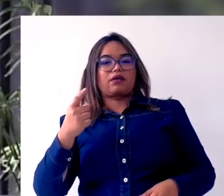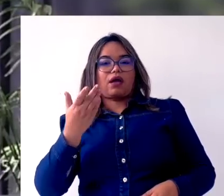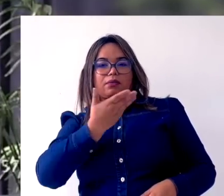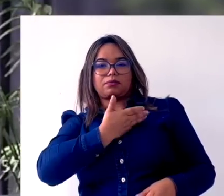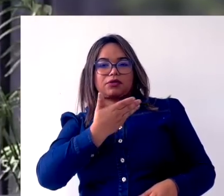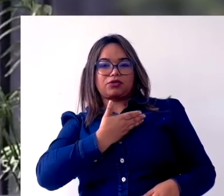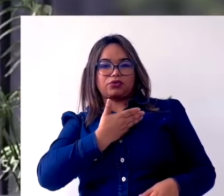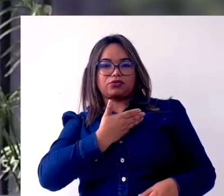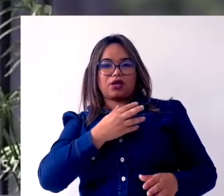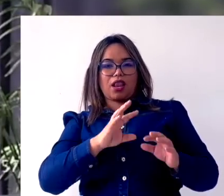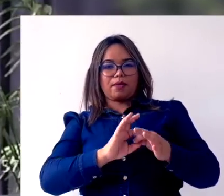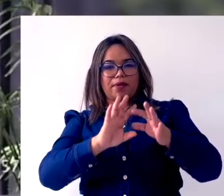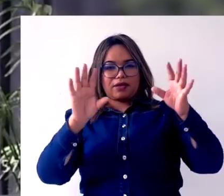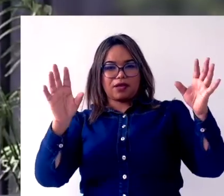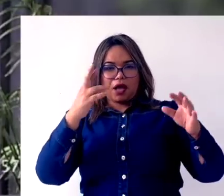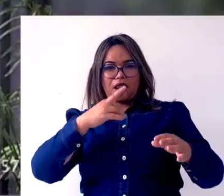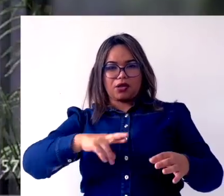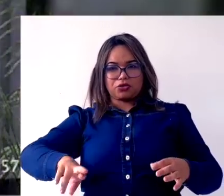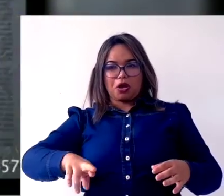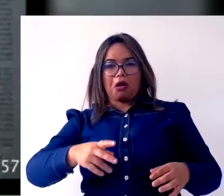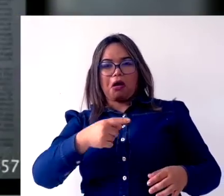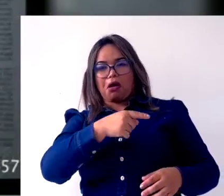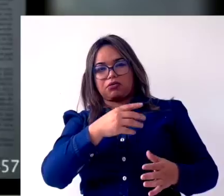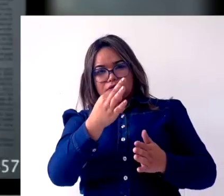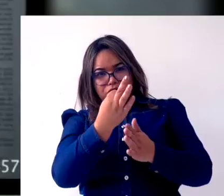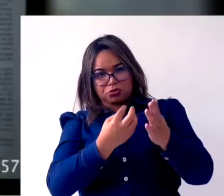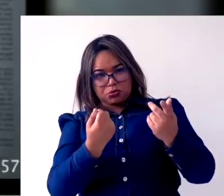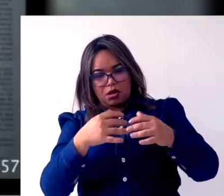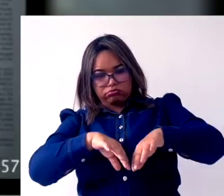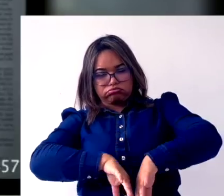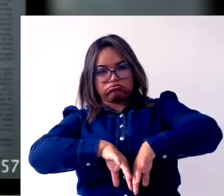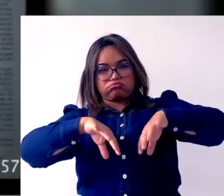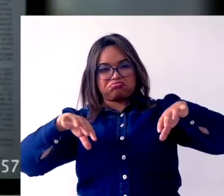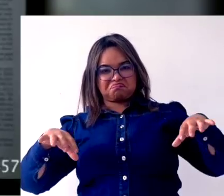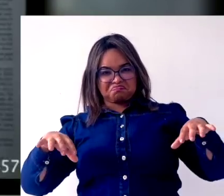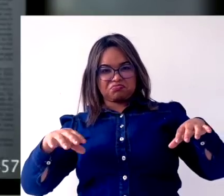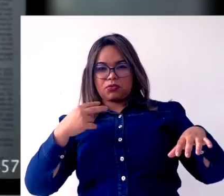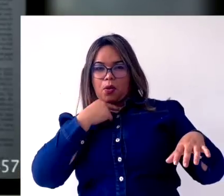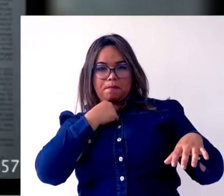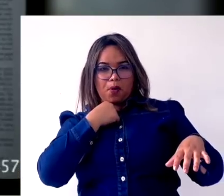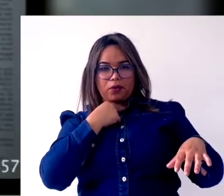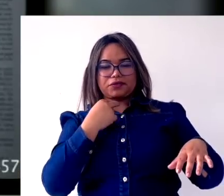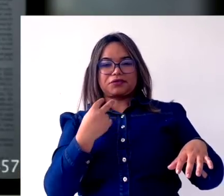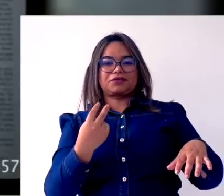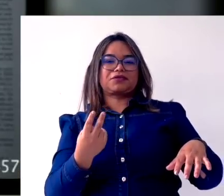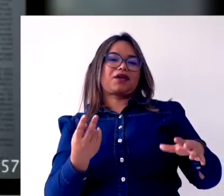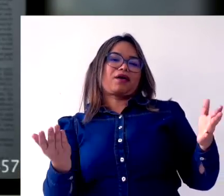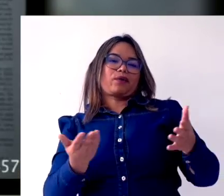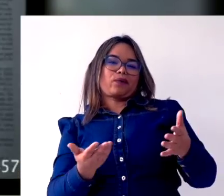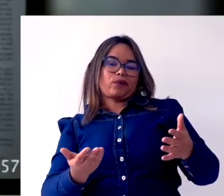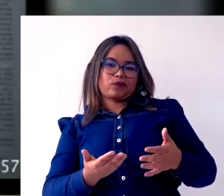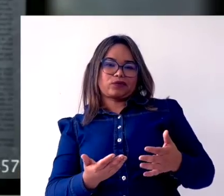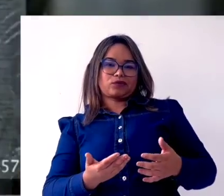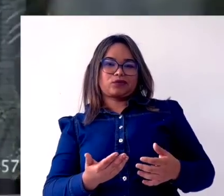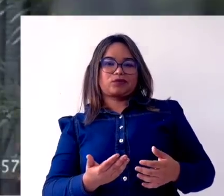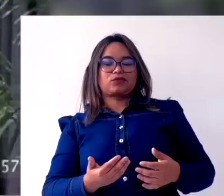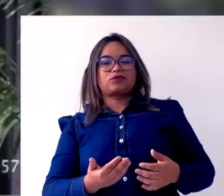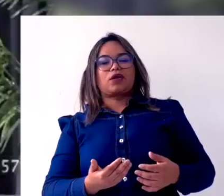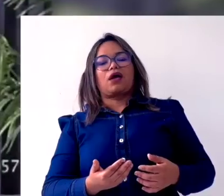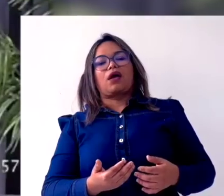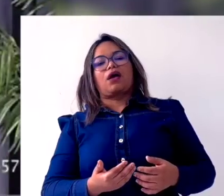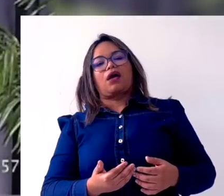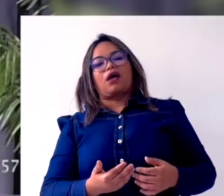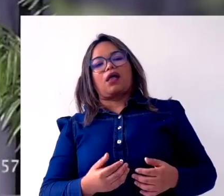religiosa. Bem, esse muro caiu. Aqueles que se opunham às nossas opiniões agora são os novos fascistas. Agora, isso